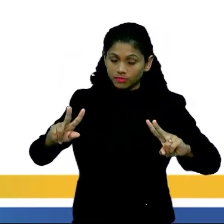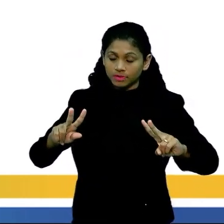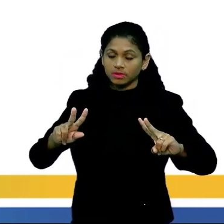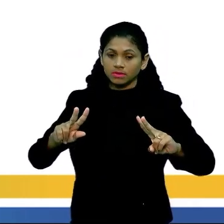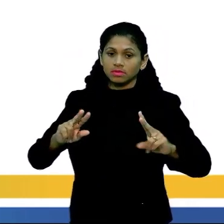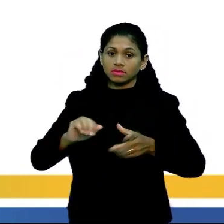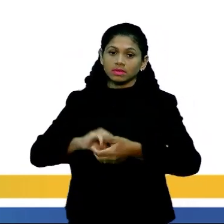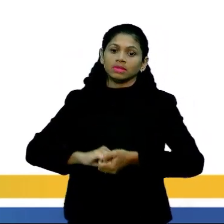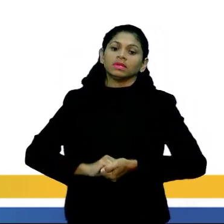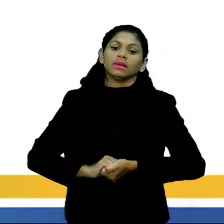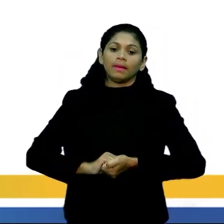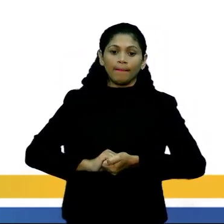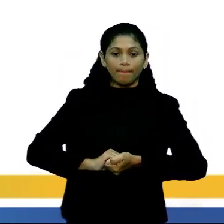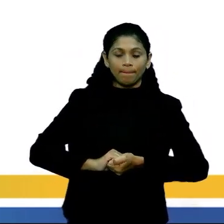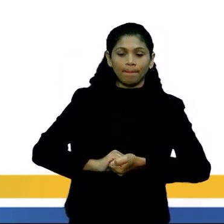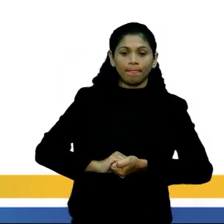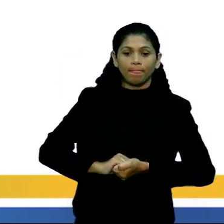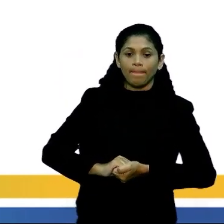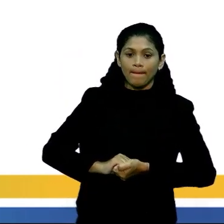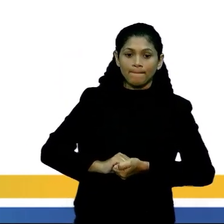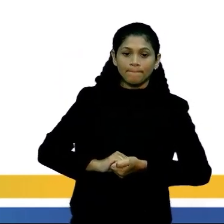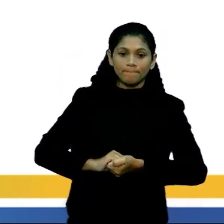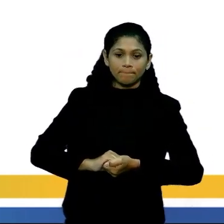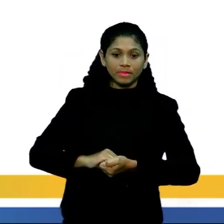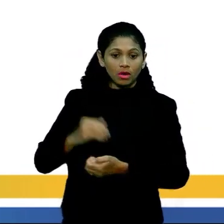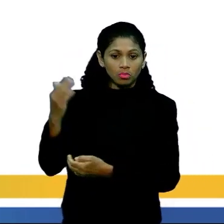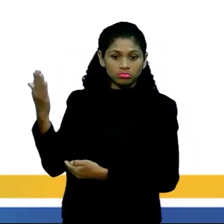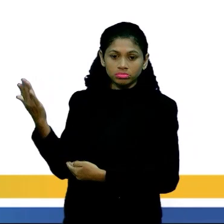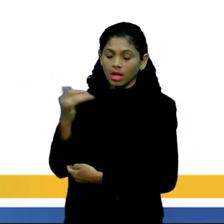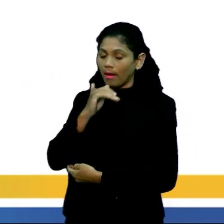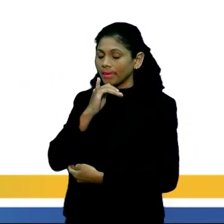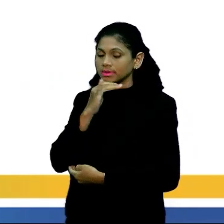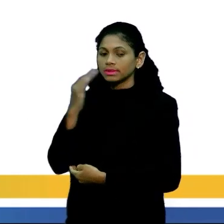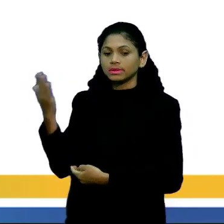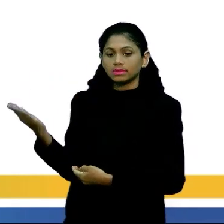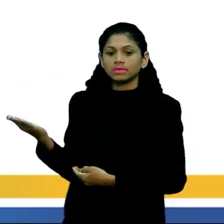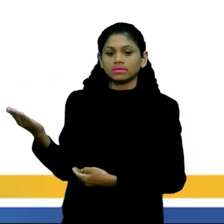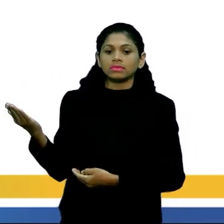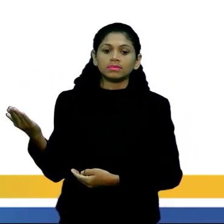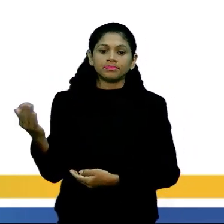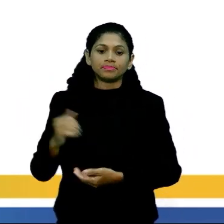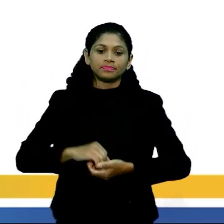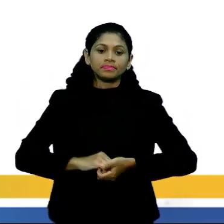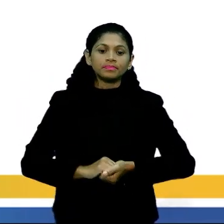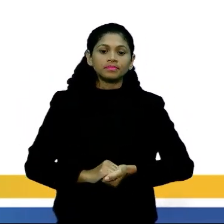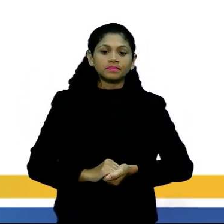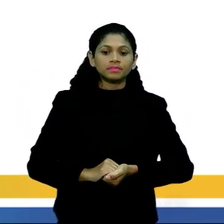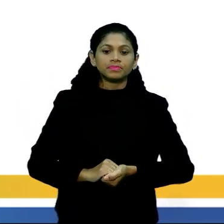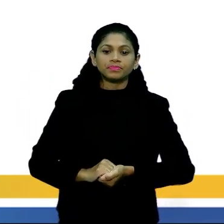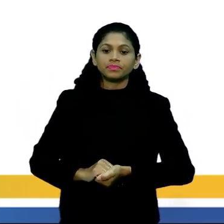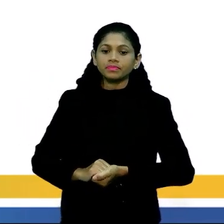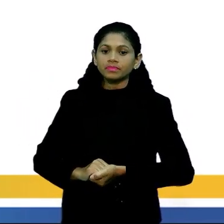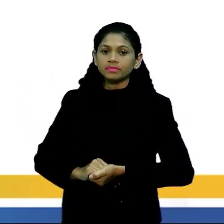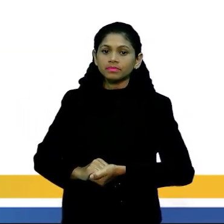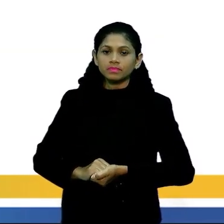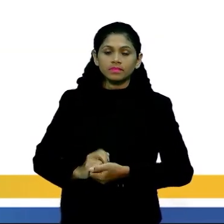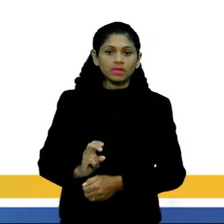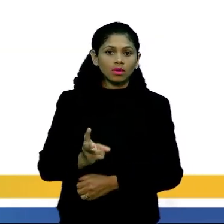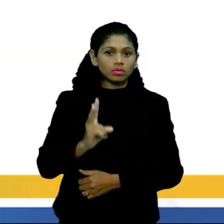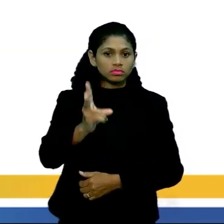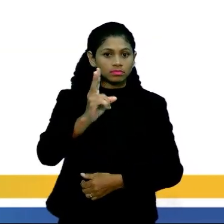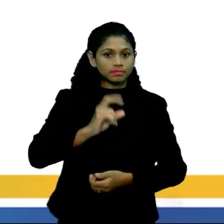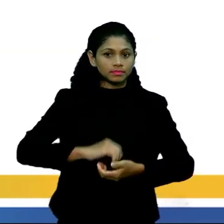e flotação, a fase mais leve, vai para cima. Até aí tudo bem? Então vamos seguir com o próximo